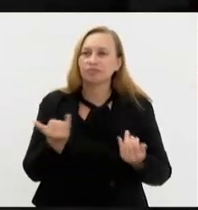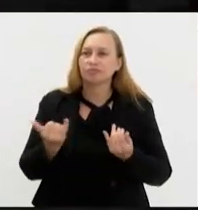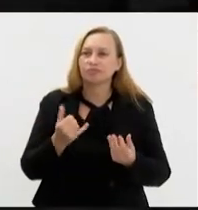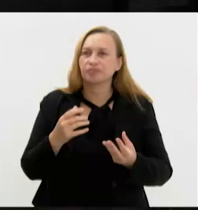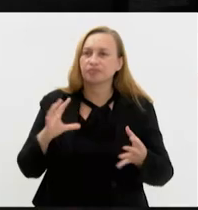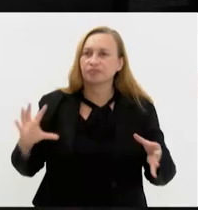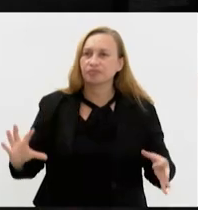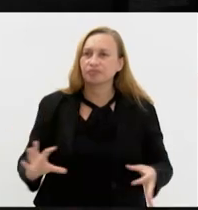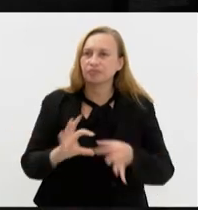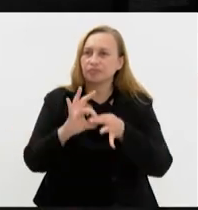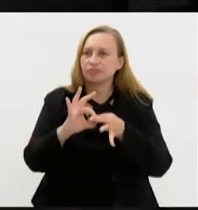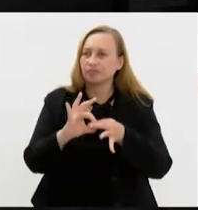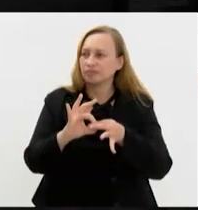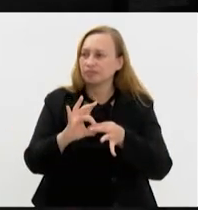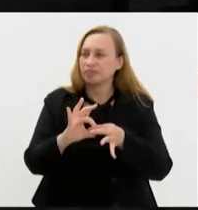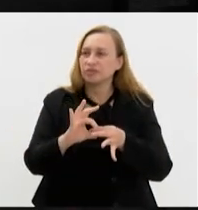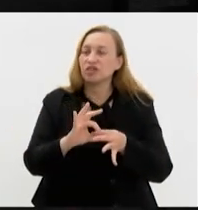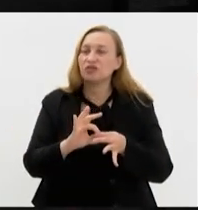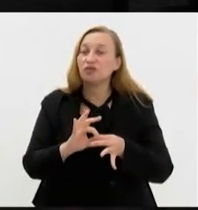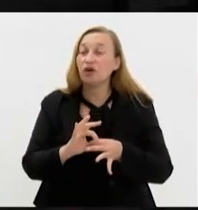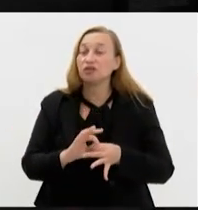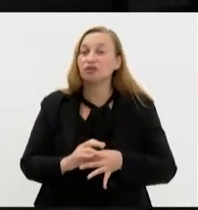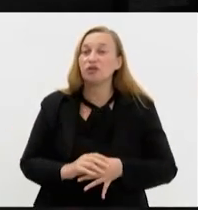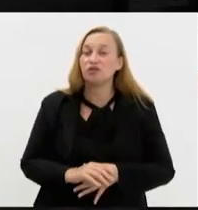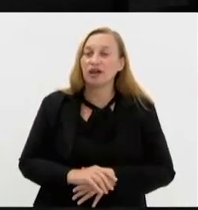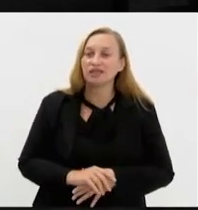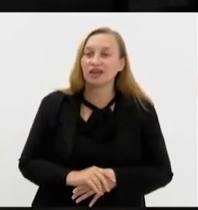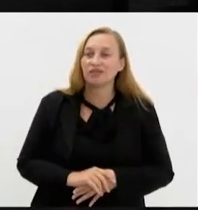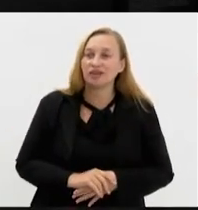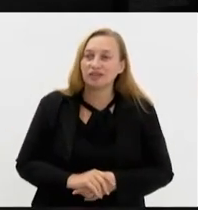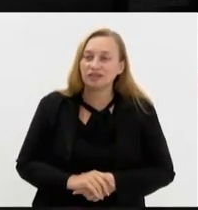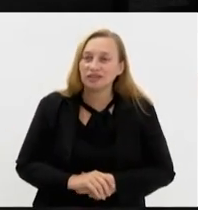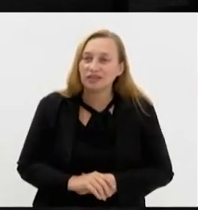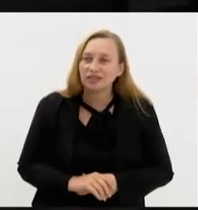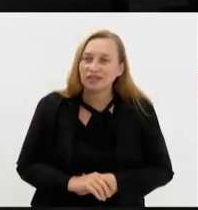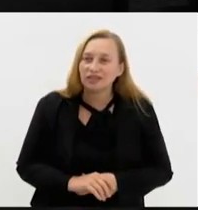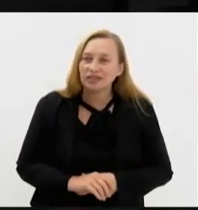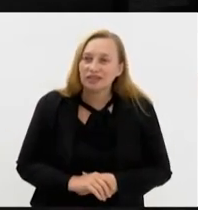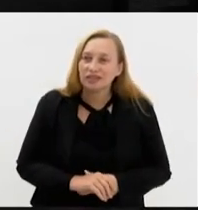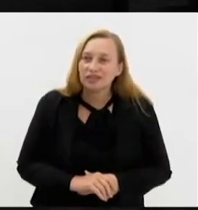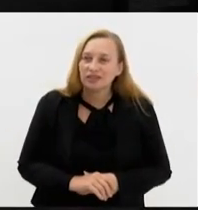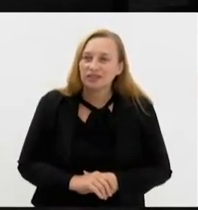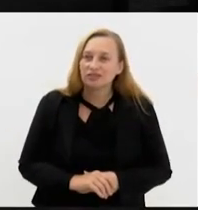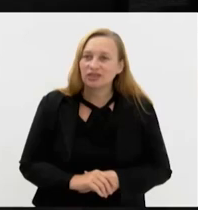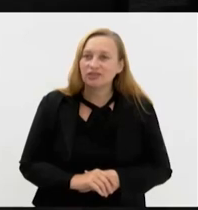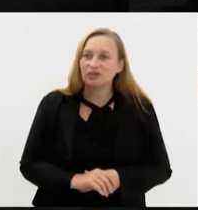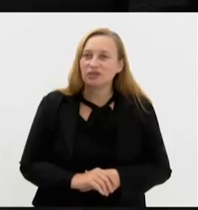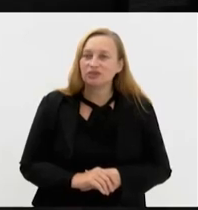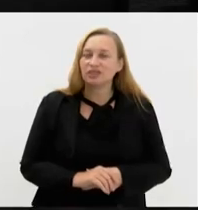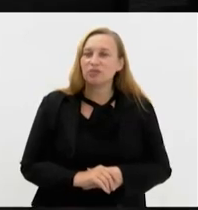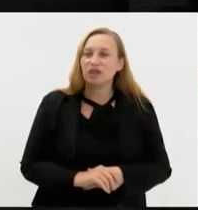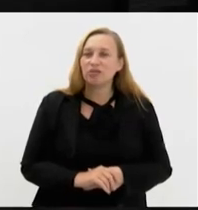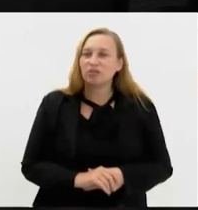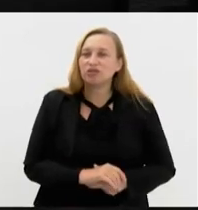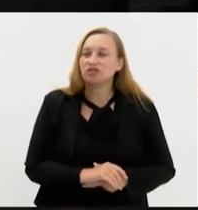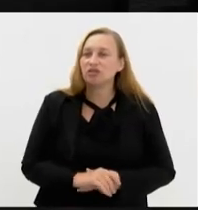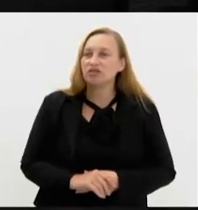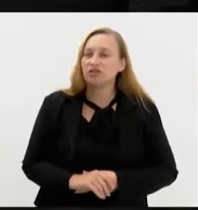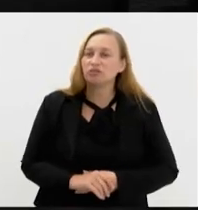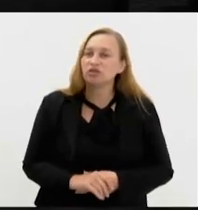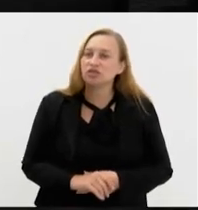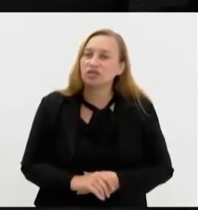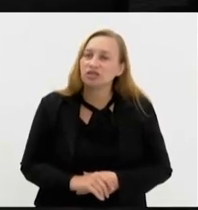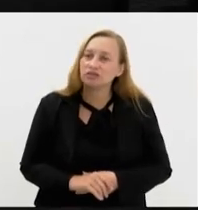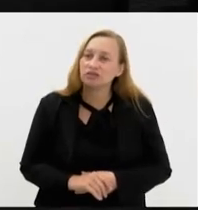a falsidade com o intuito de causar dano né imaginemos agora no momento atual